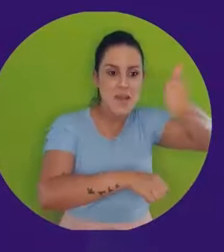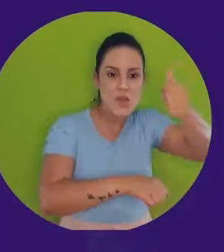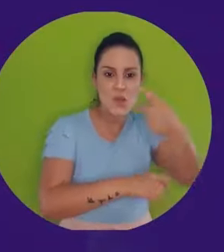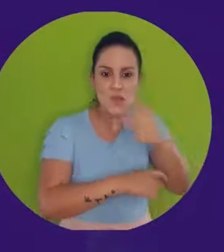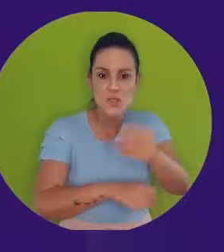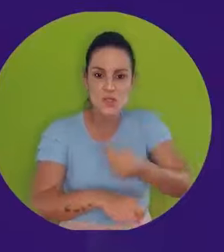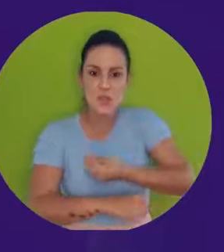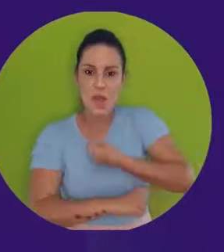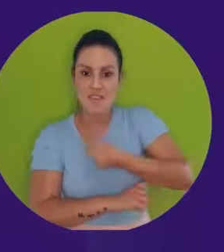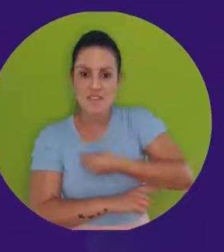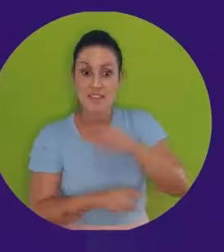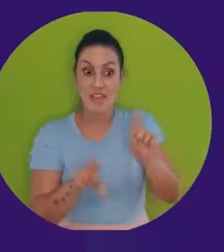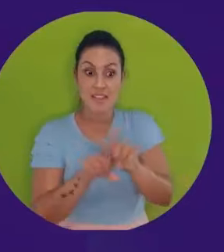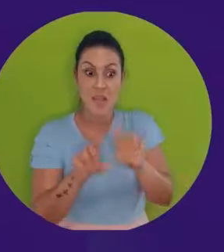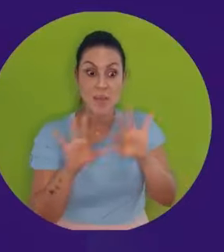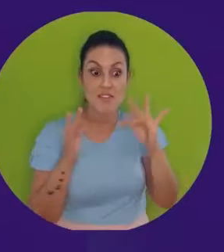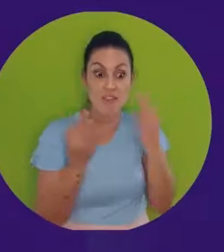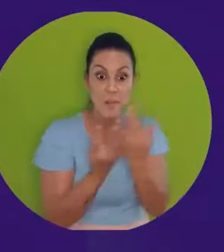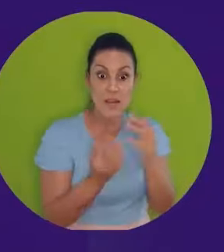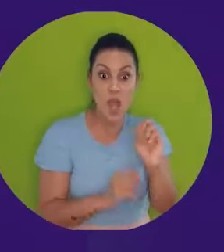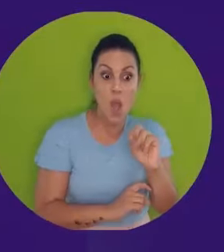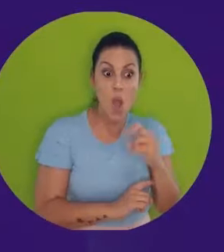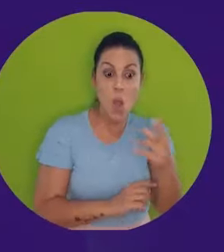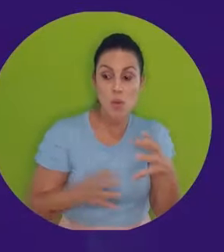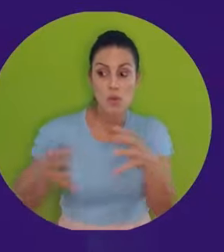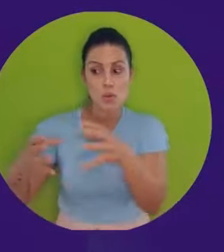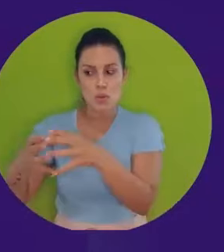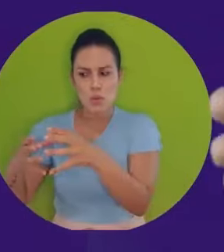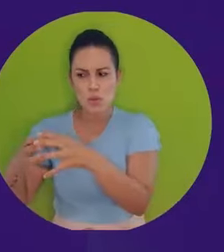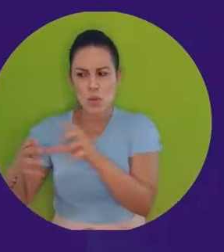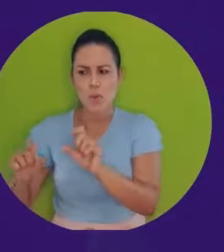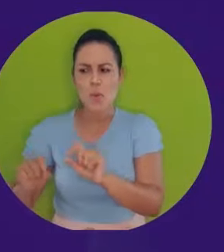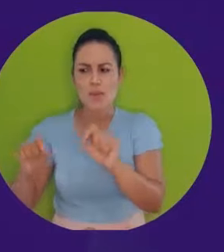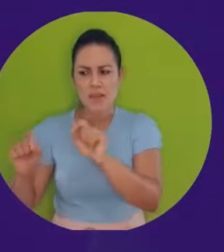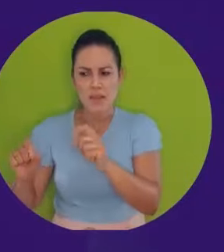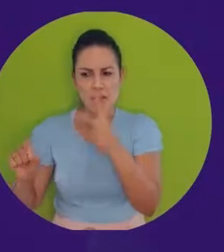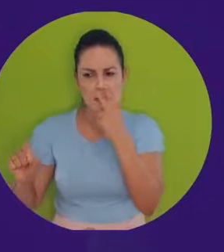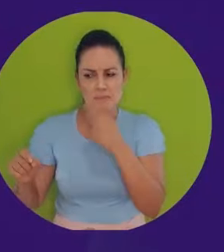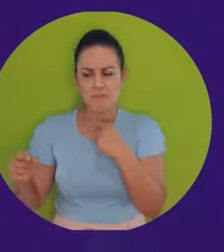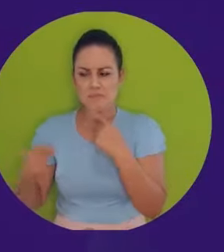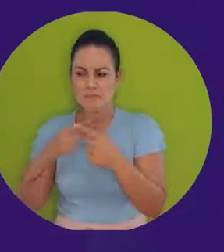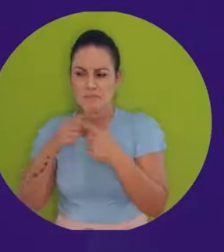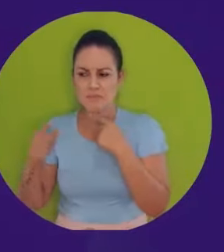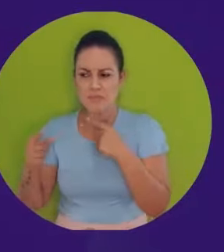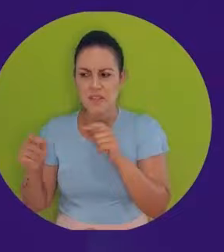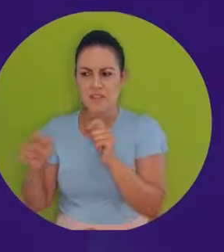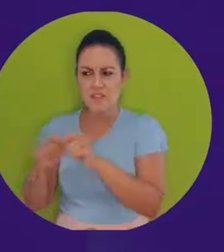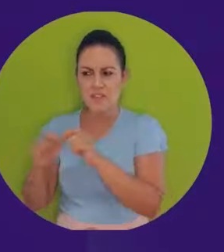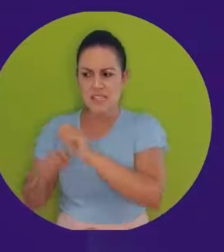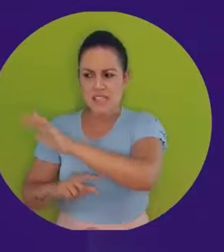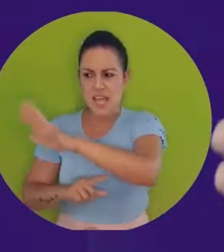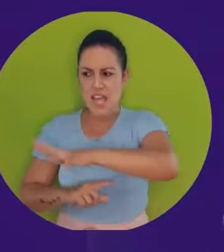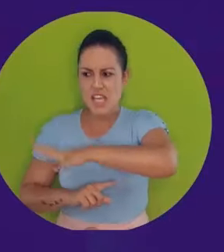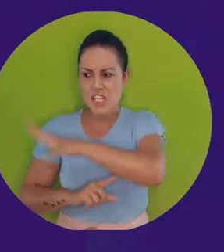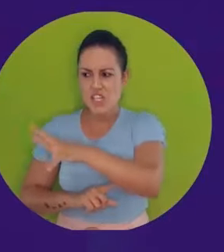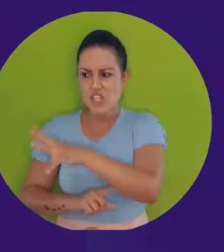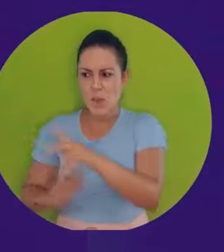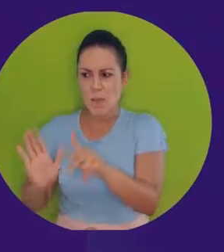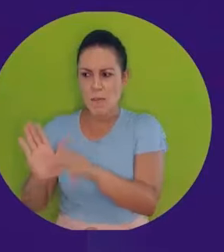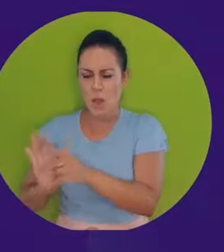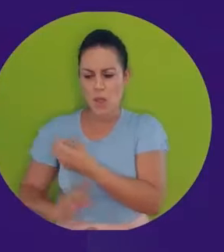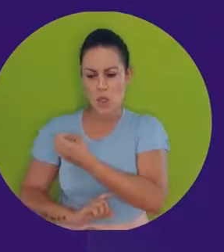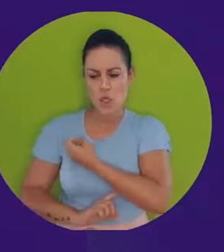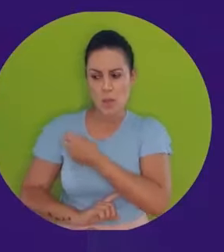aprovada, que melhorou a sua vida e dos seus familiares, ou uma aventura de um grupo que, por exemplo, na região 5 de